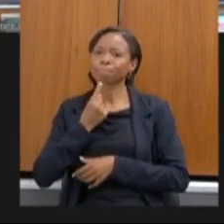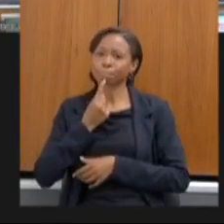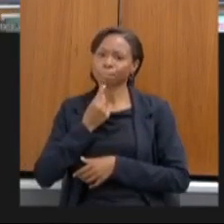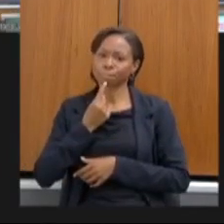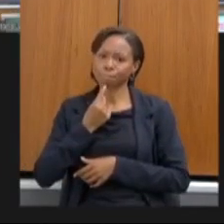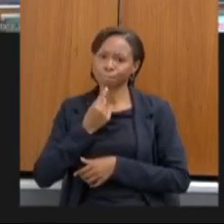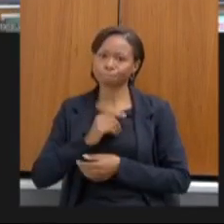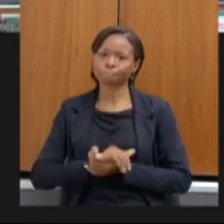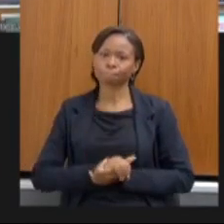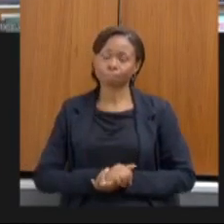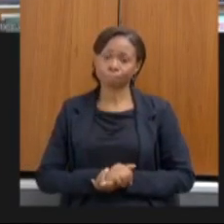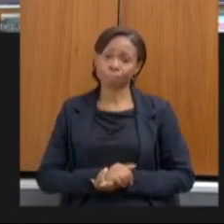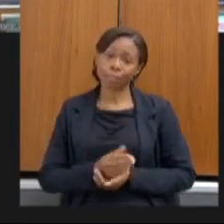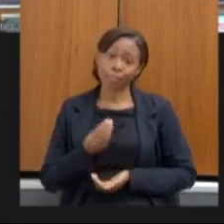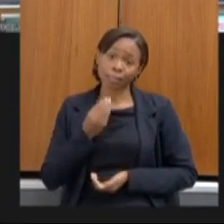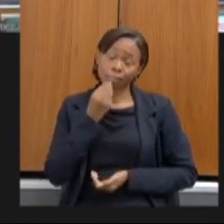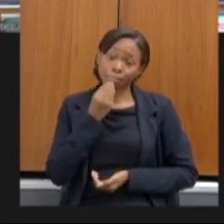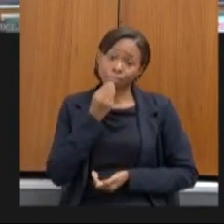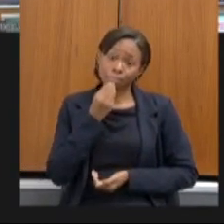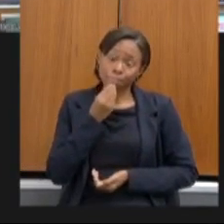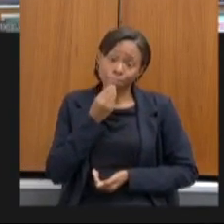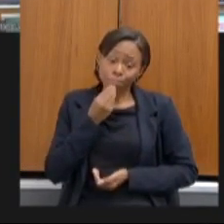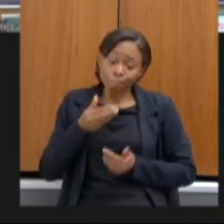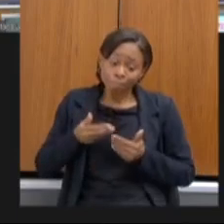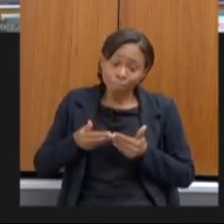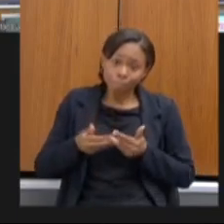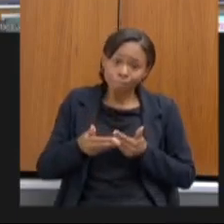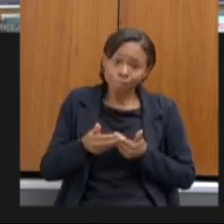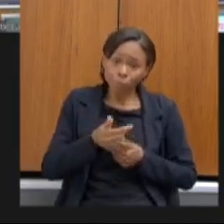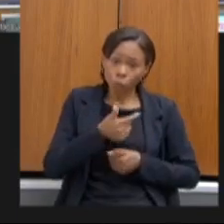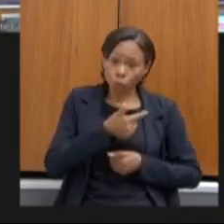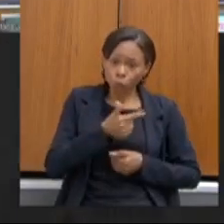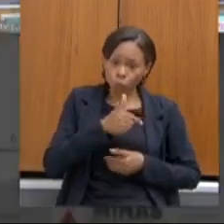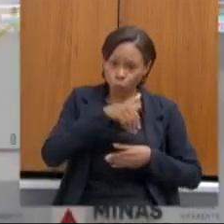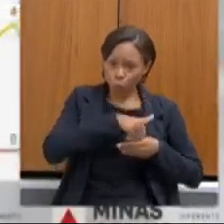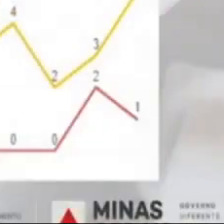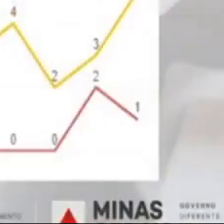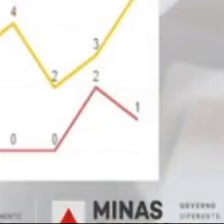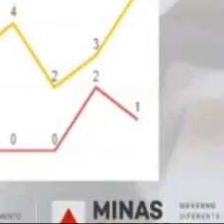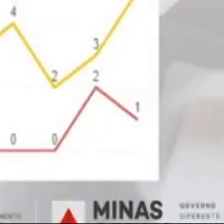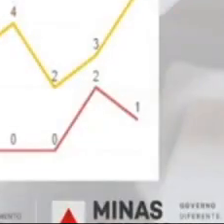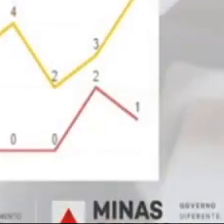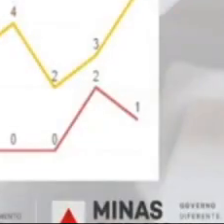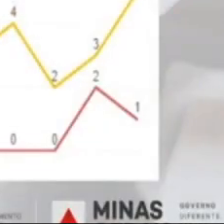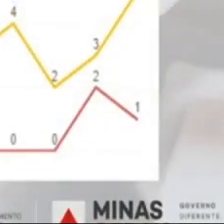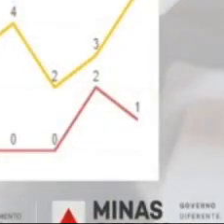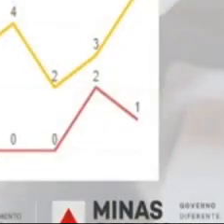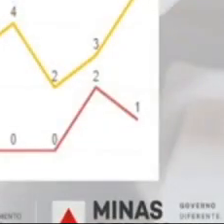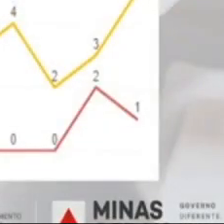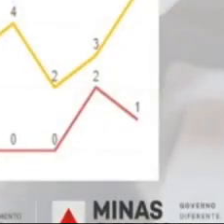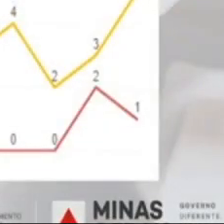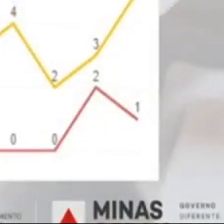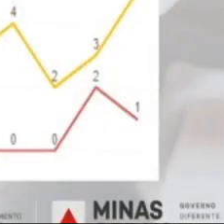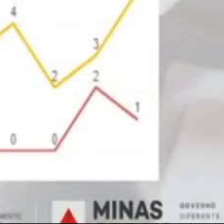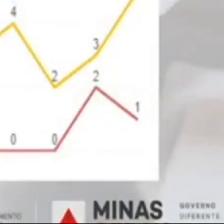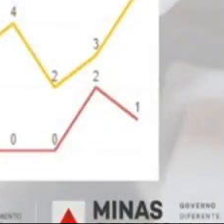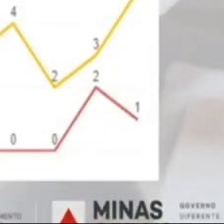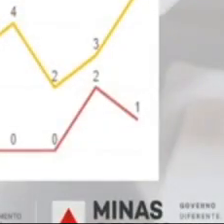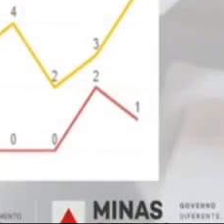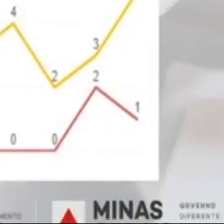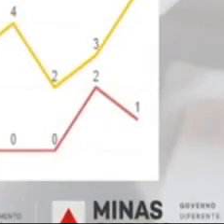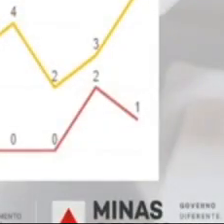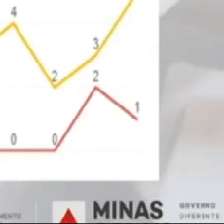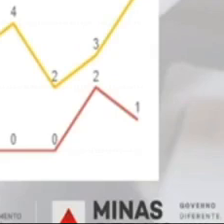espera que após agora o segundo turno esses devem se atualizar e nós devemos voltar